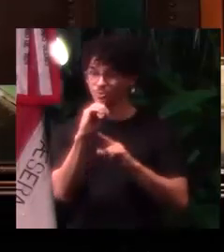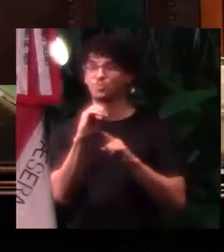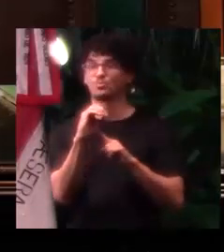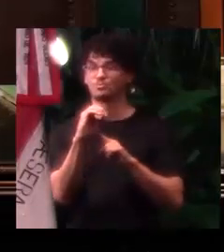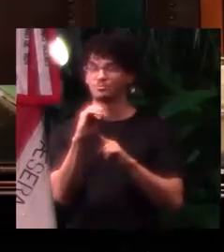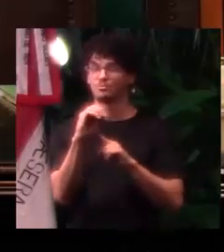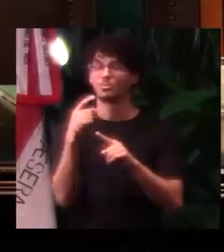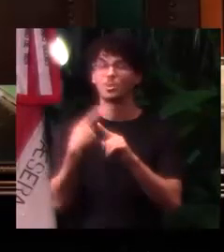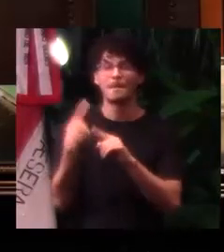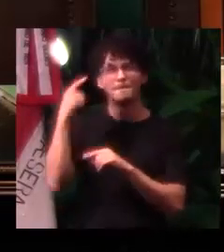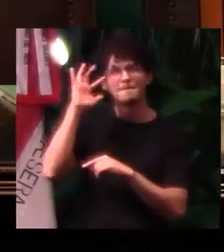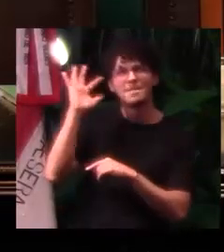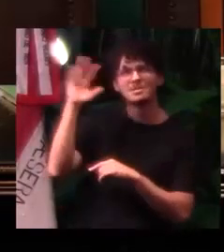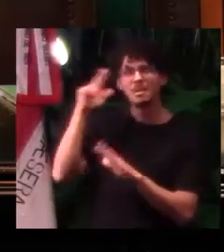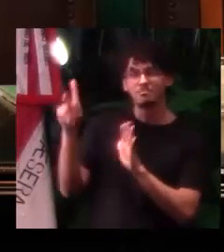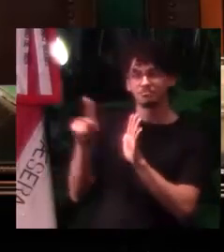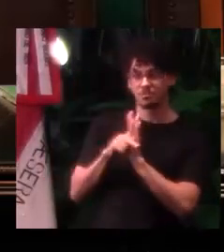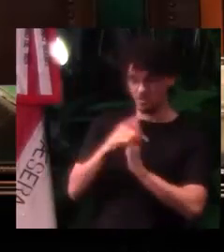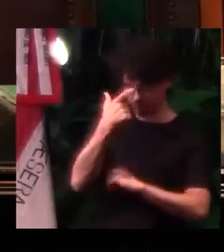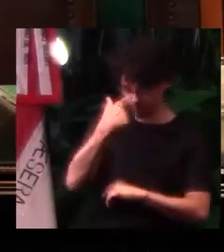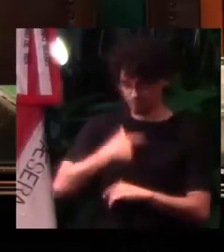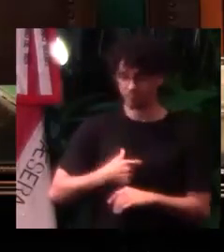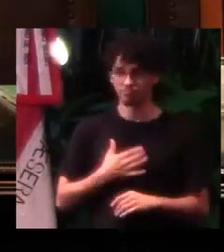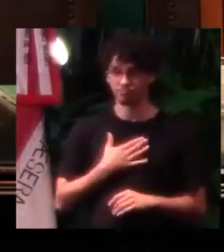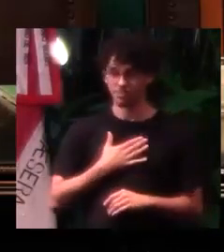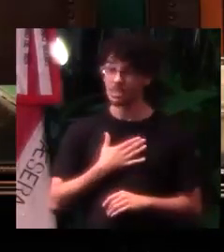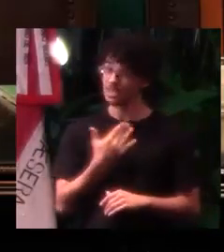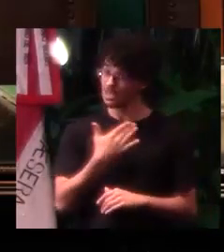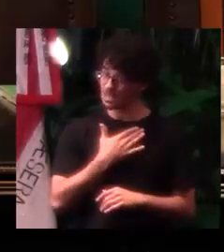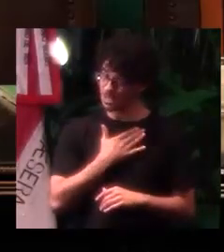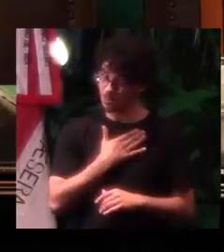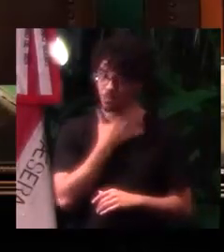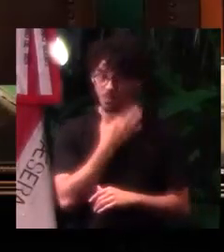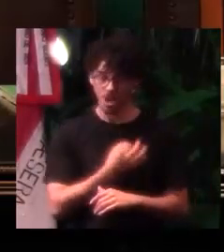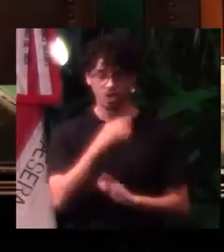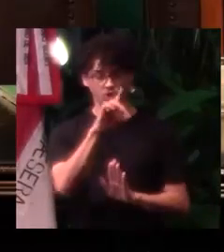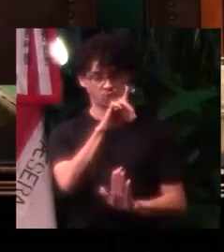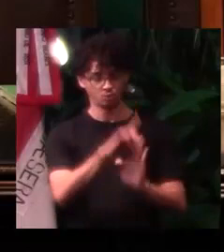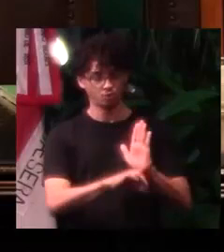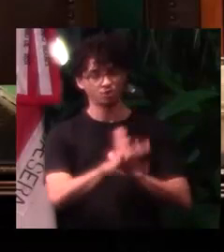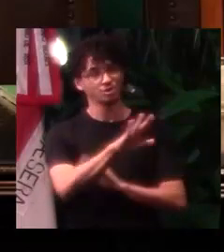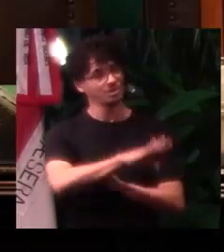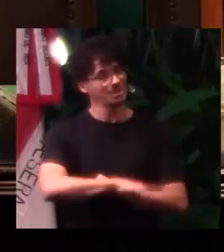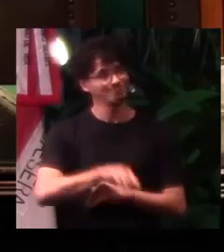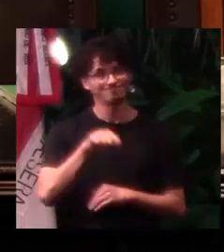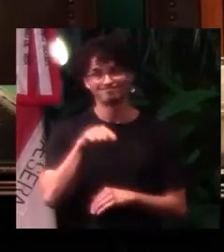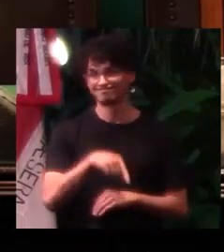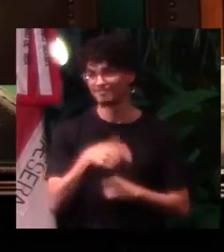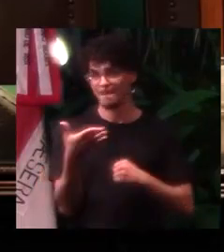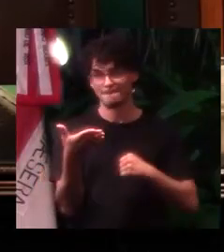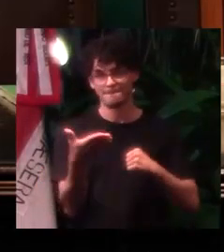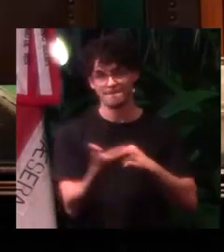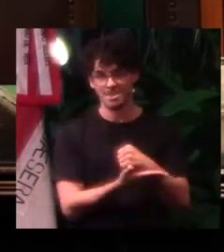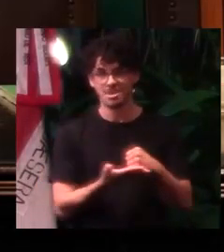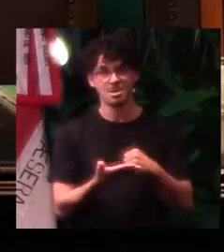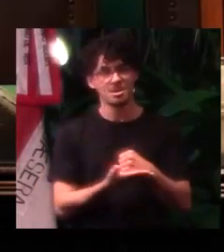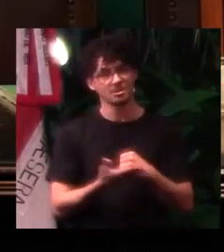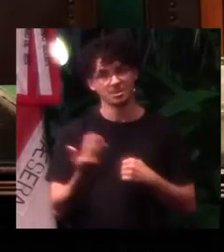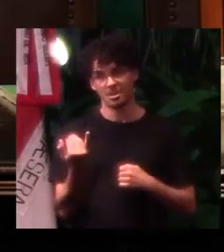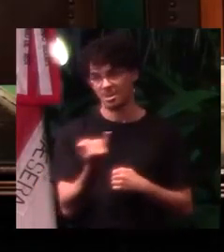por si mesmo, sabe? E eu acredito que isso no direito é algo fundamental, né? É algo